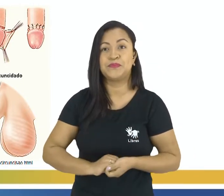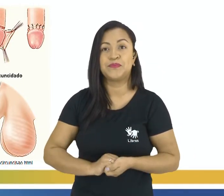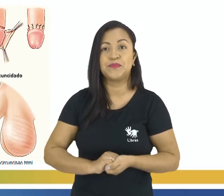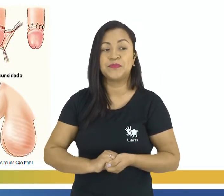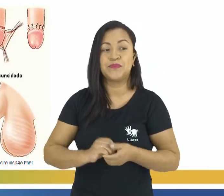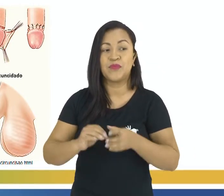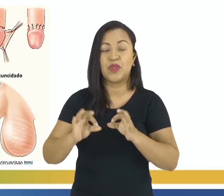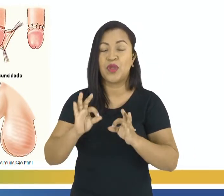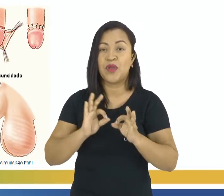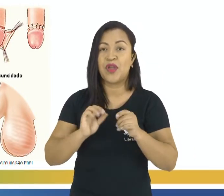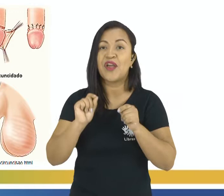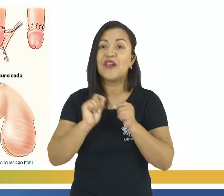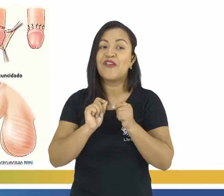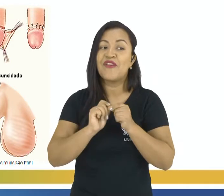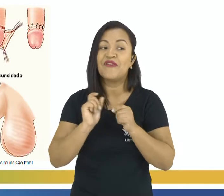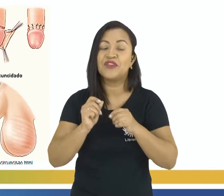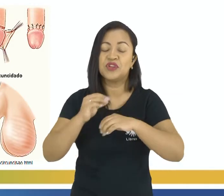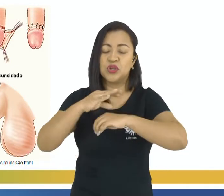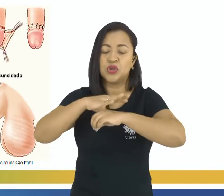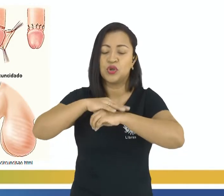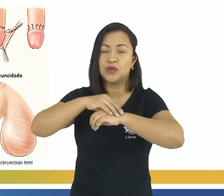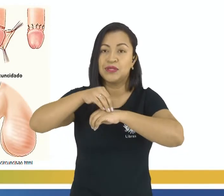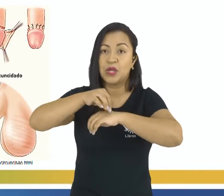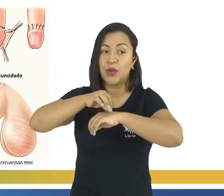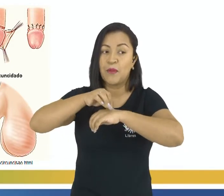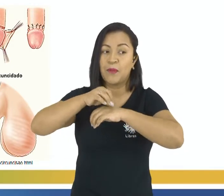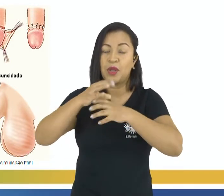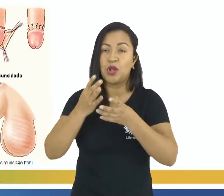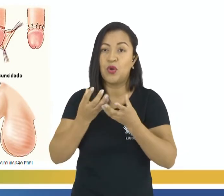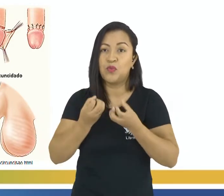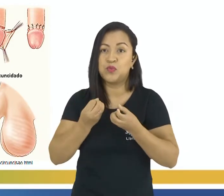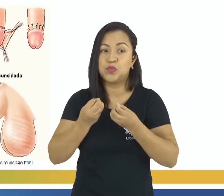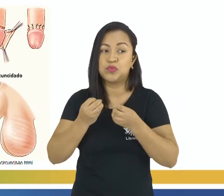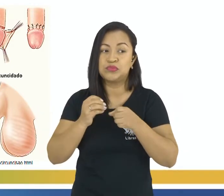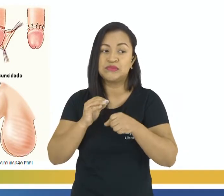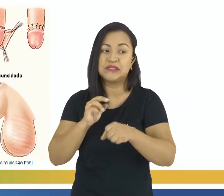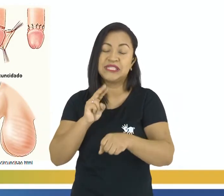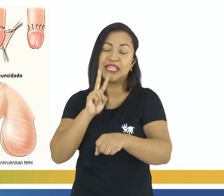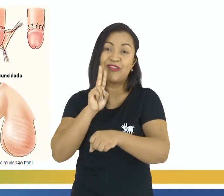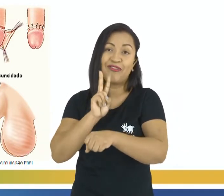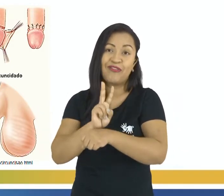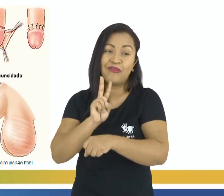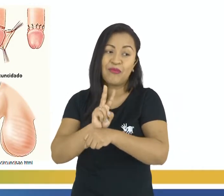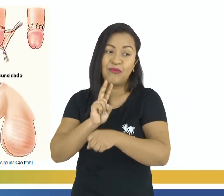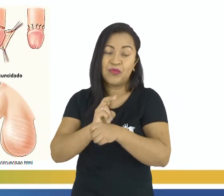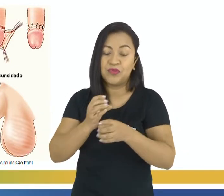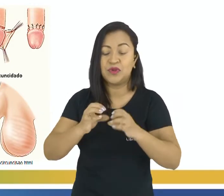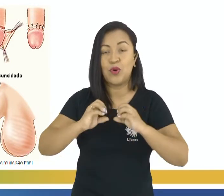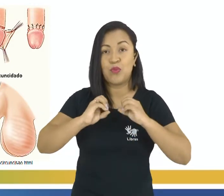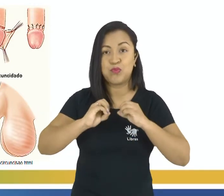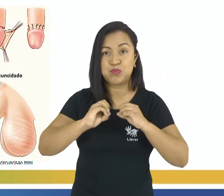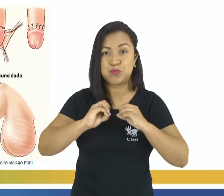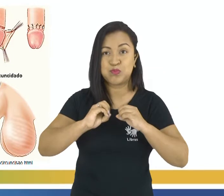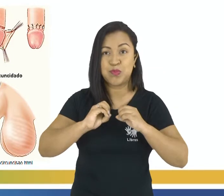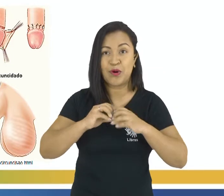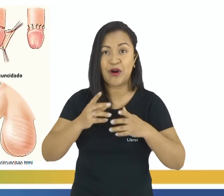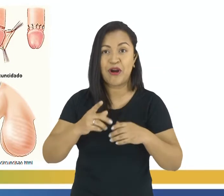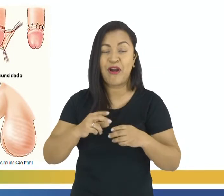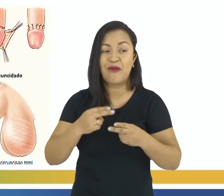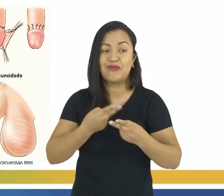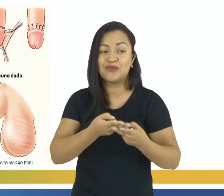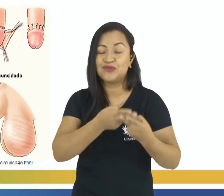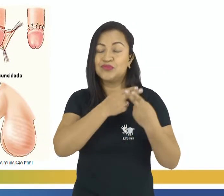uma pele grossa e ele vai conter e proteger os testículos. A principal função do escroto